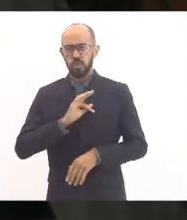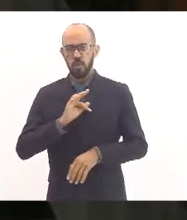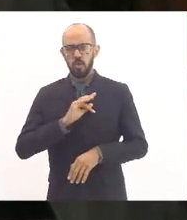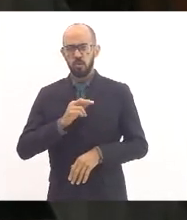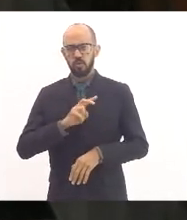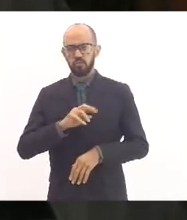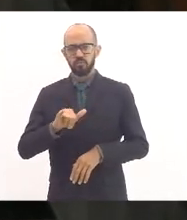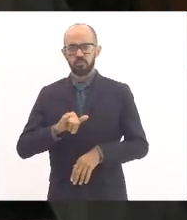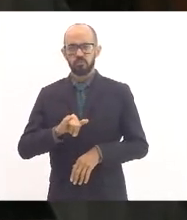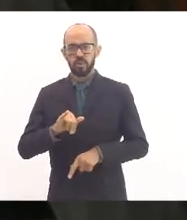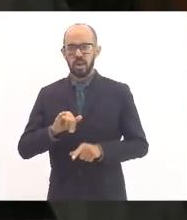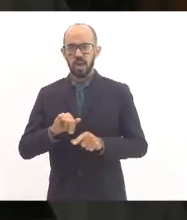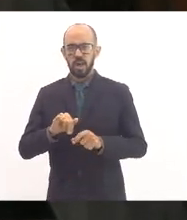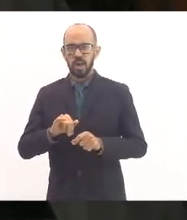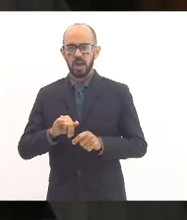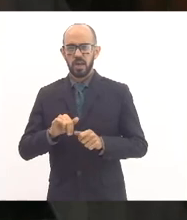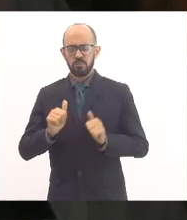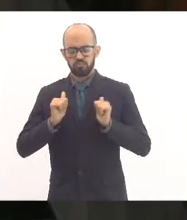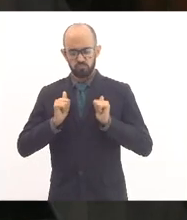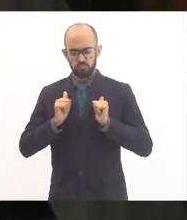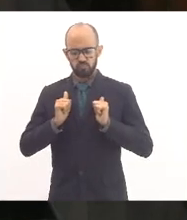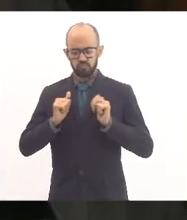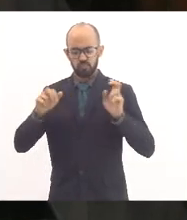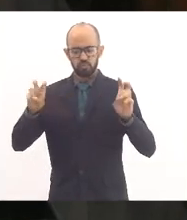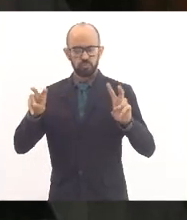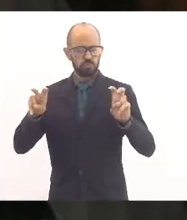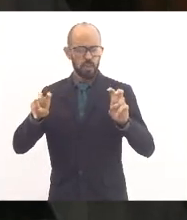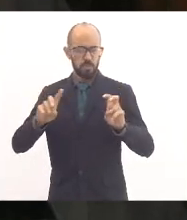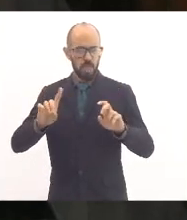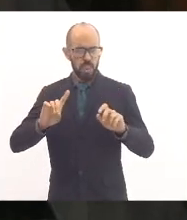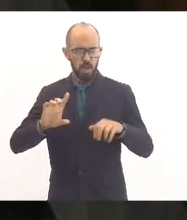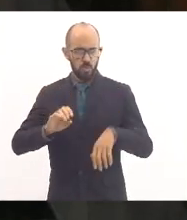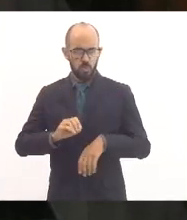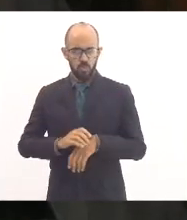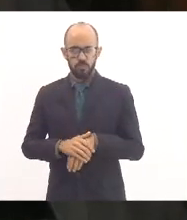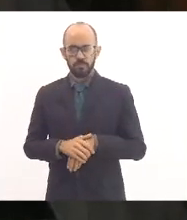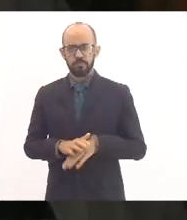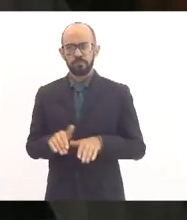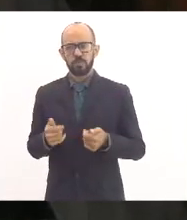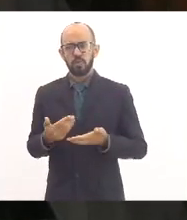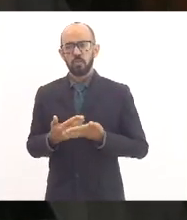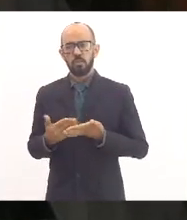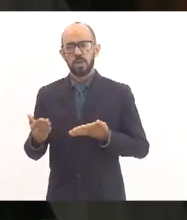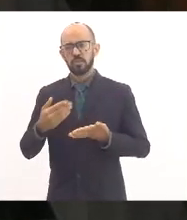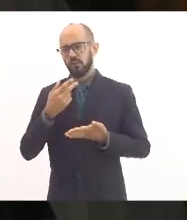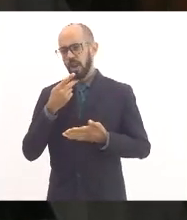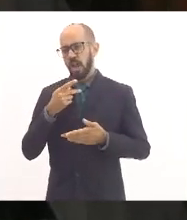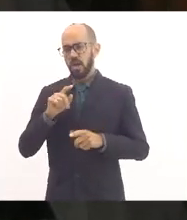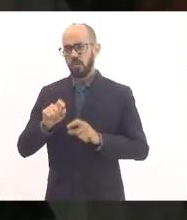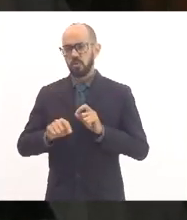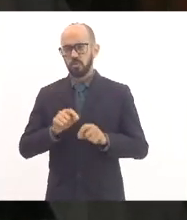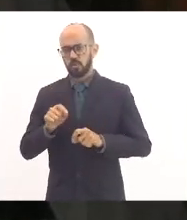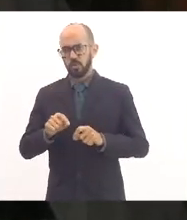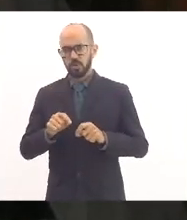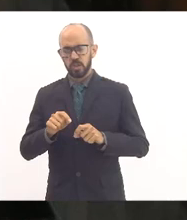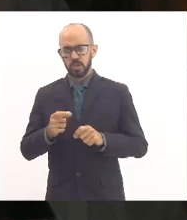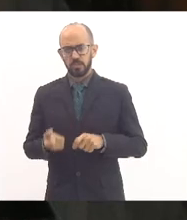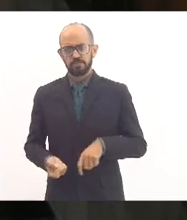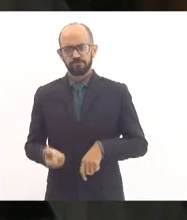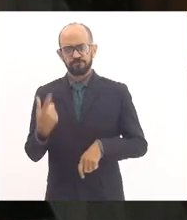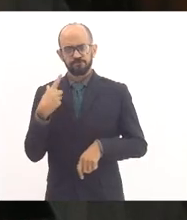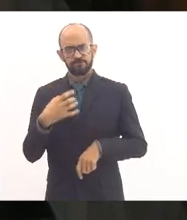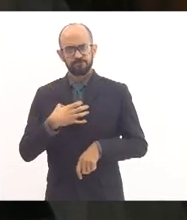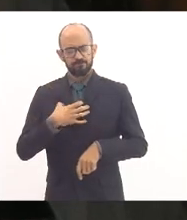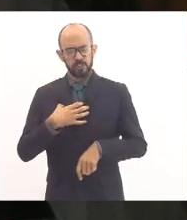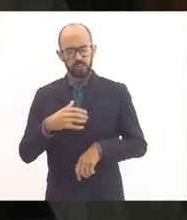falar sobre o tema que temos que tratar eu começo falando da Total estranheza